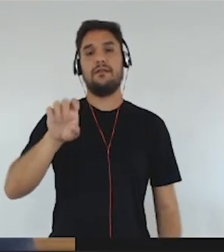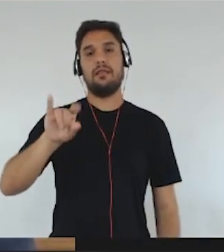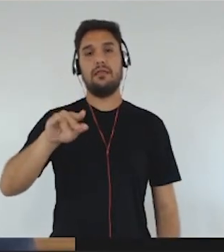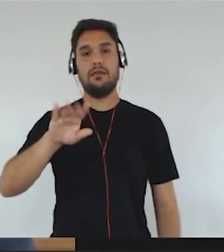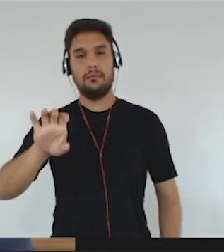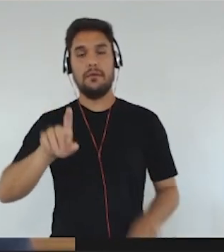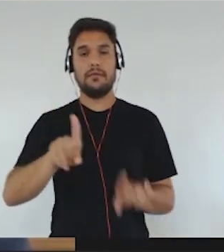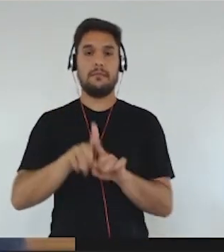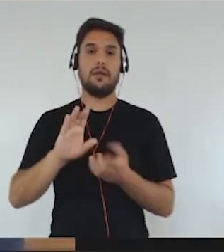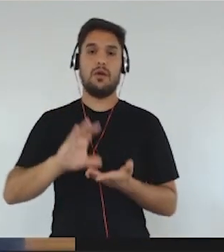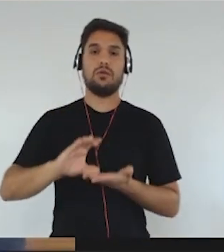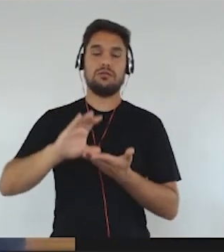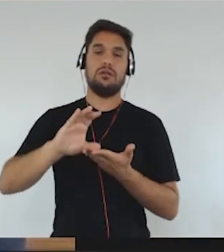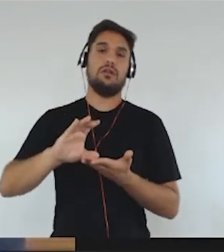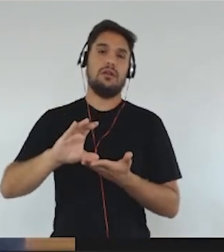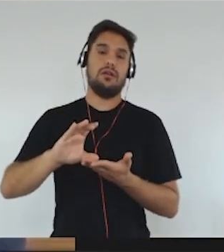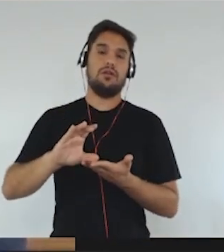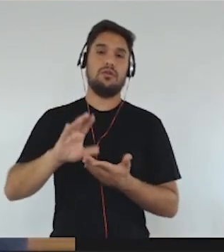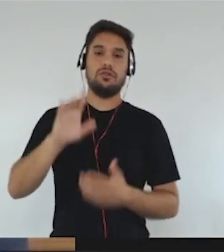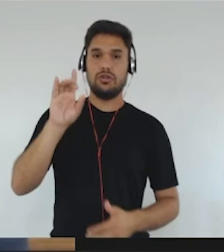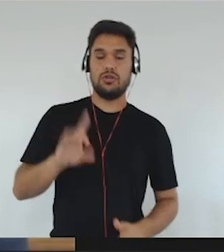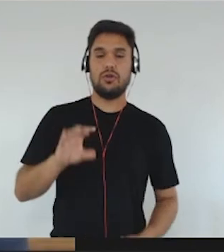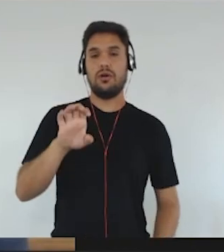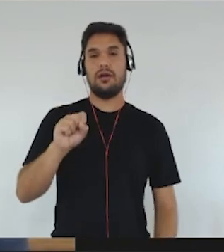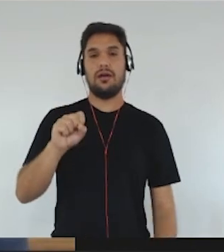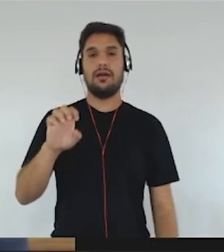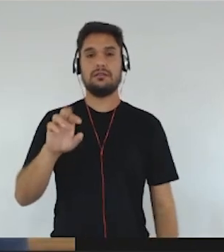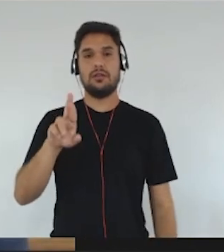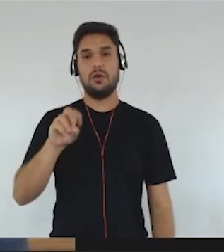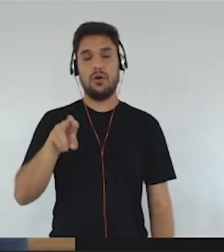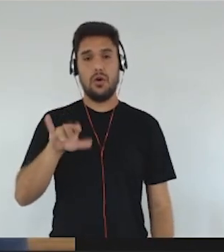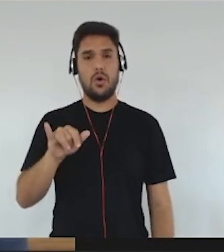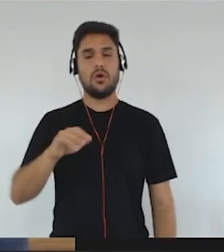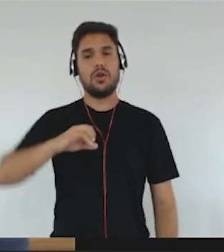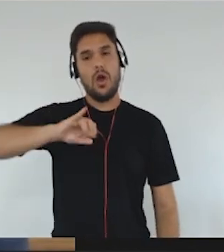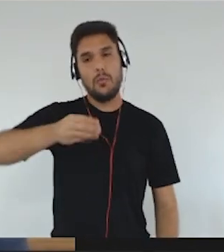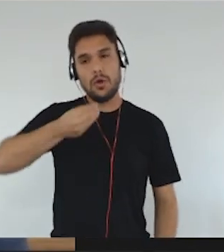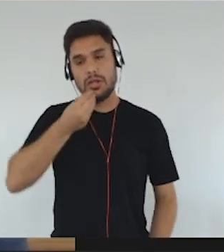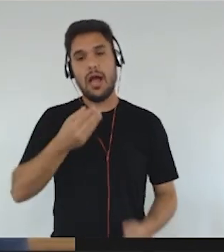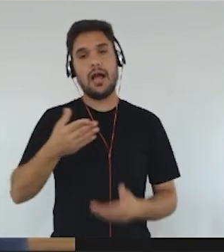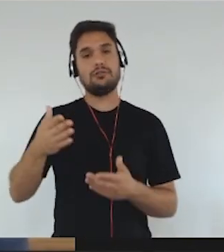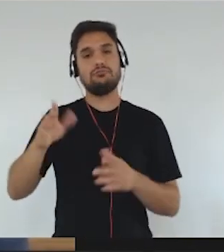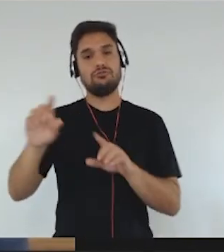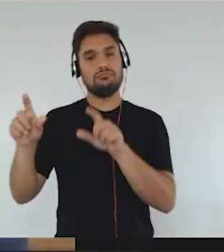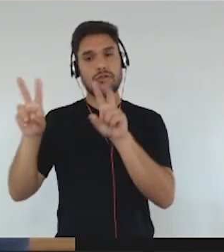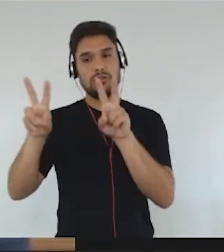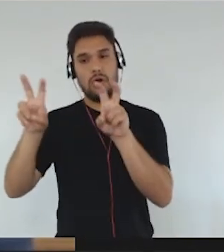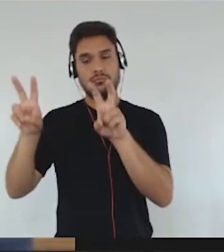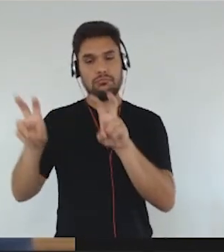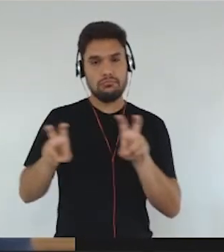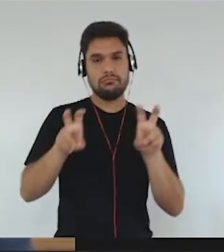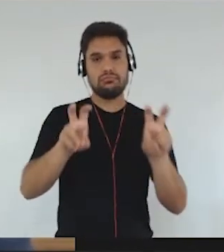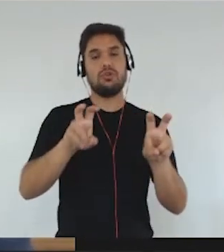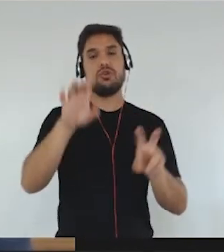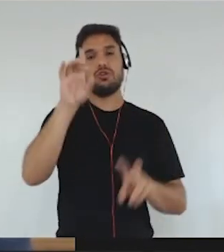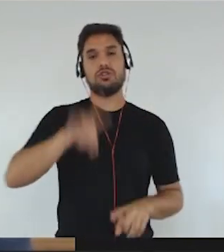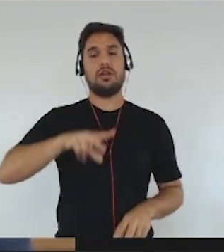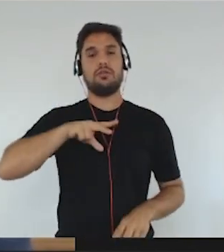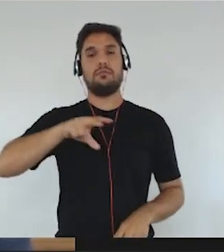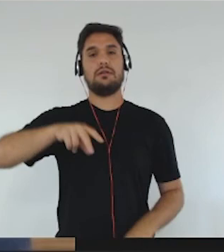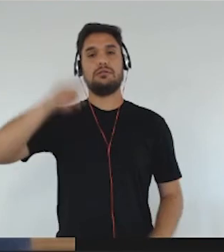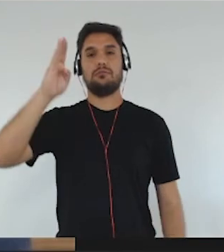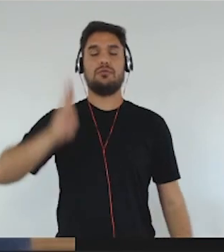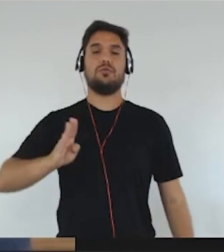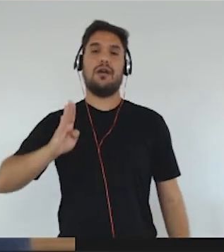e ao conselheiro e diretor da ESA, Rony Duarte, pela oportunidade de inserir o direito lusófono dentre as